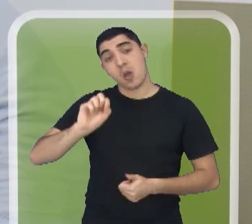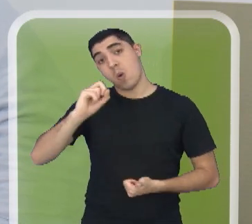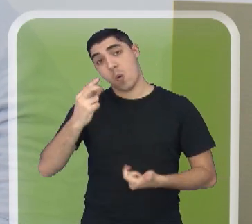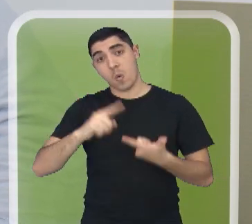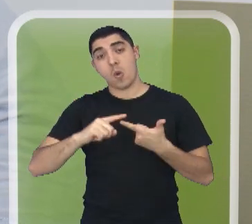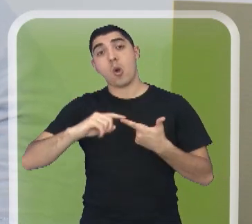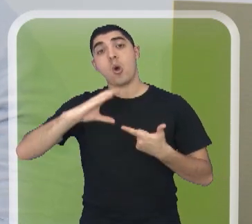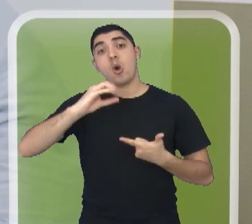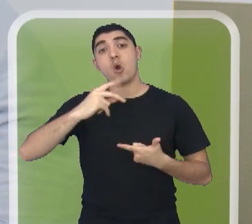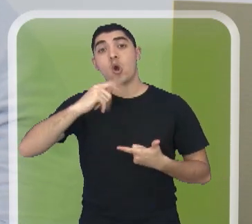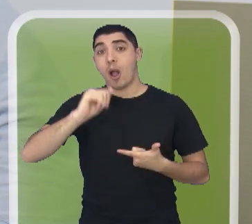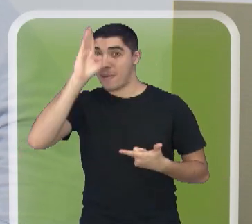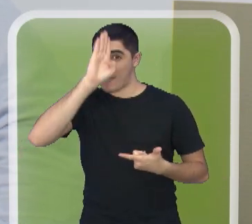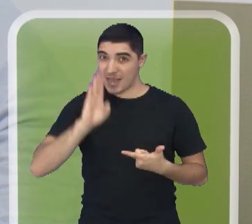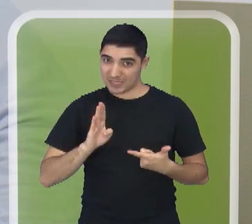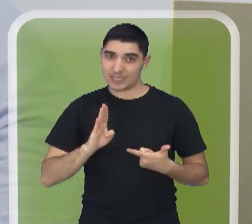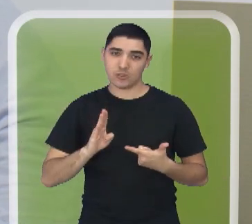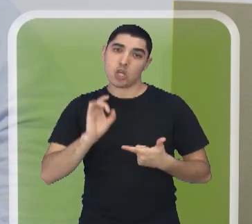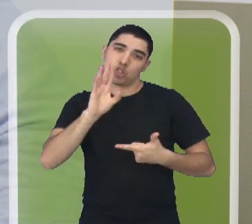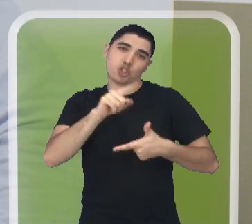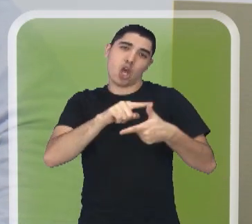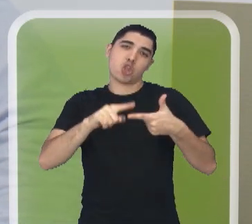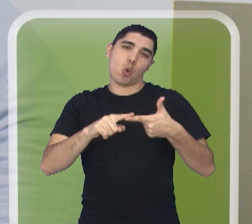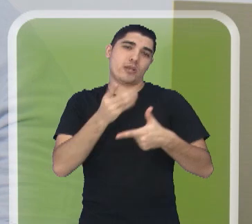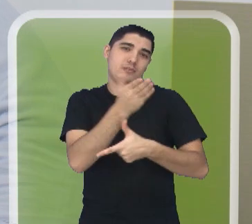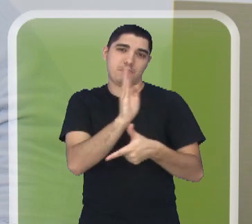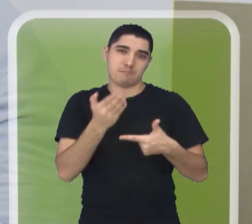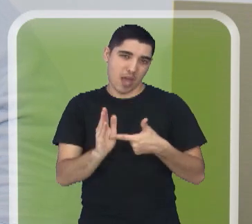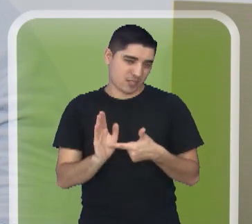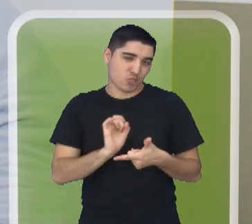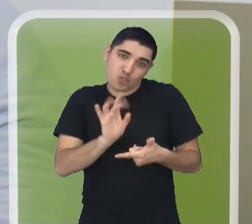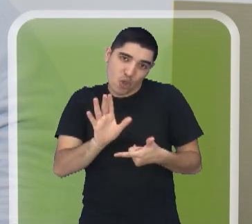muito disputado, porque só os 2 classificam, né? 2 times, né?